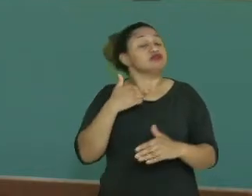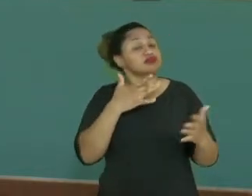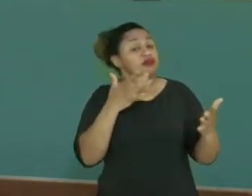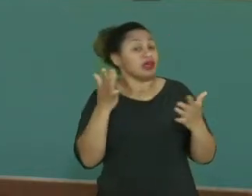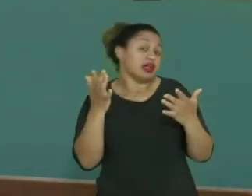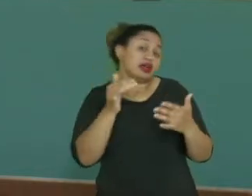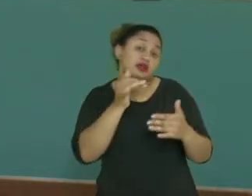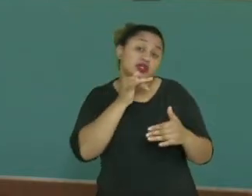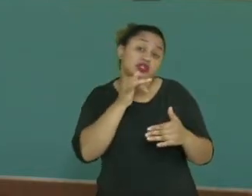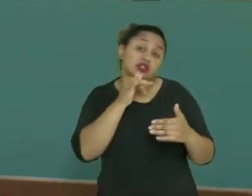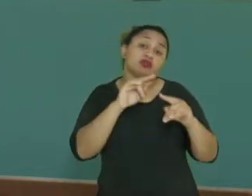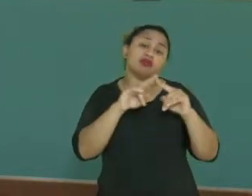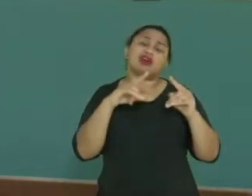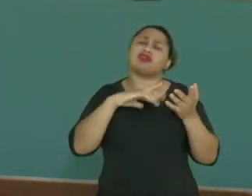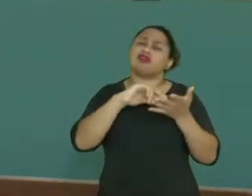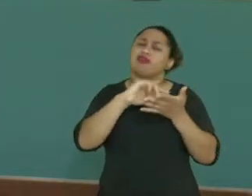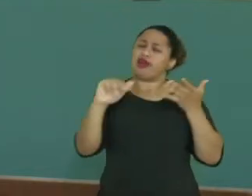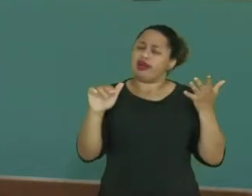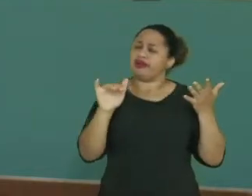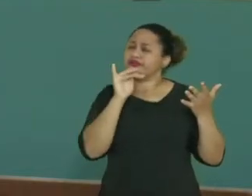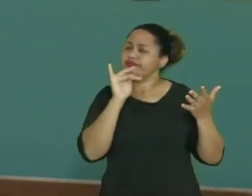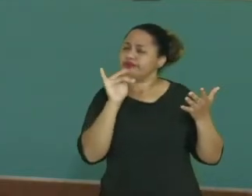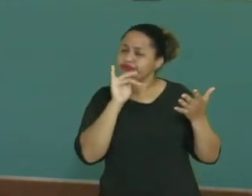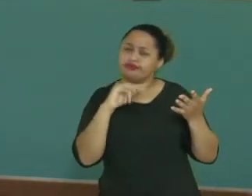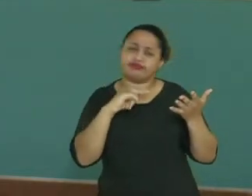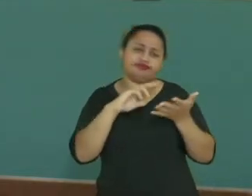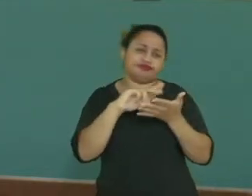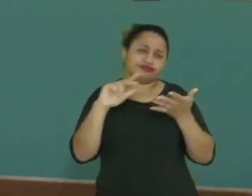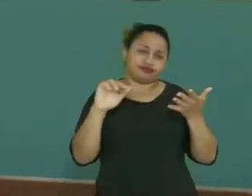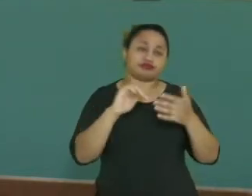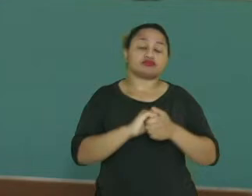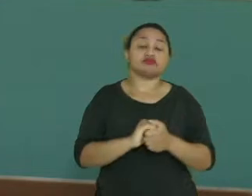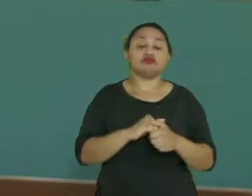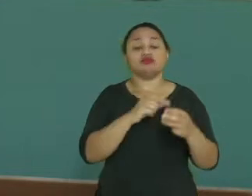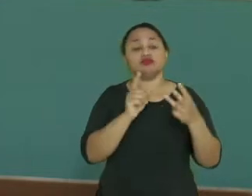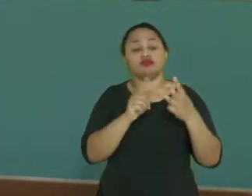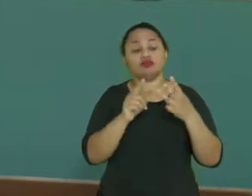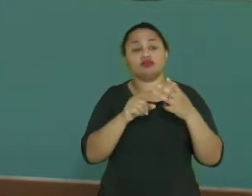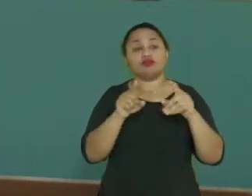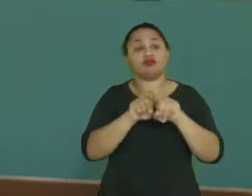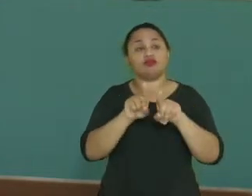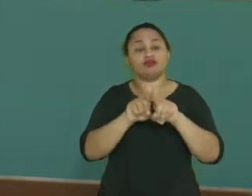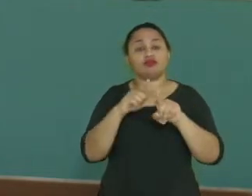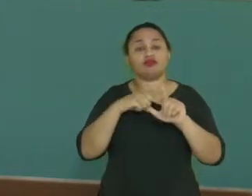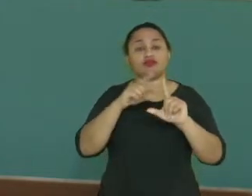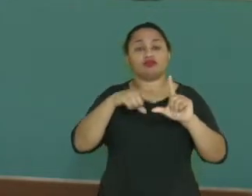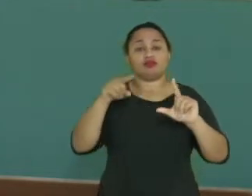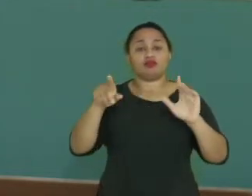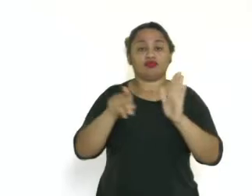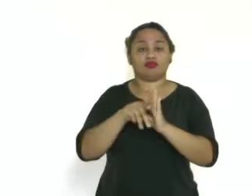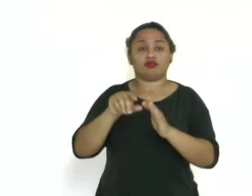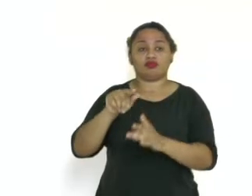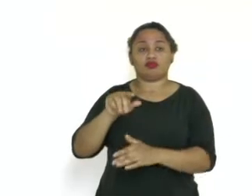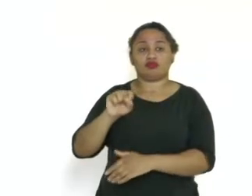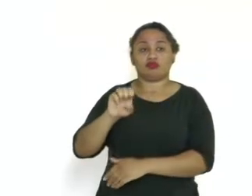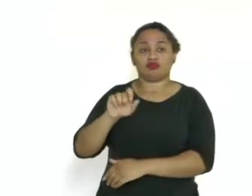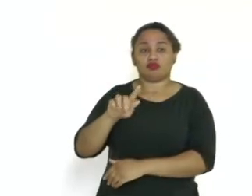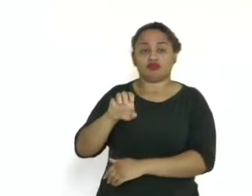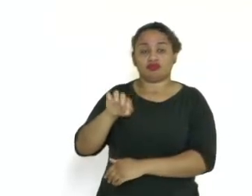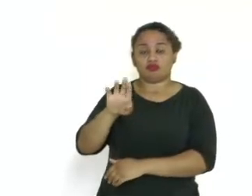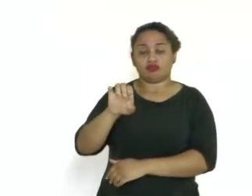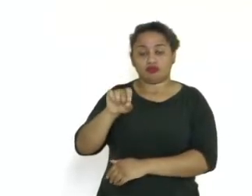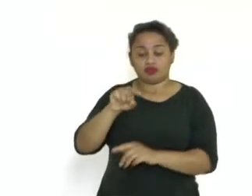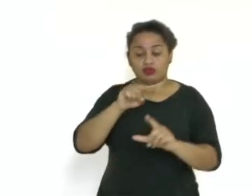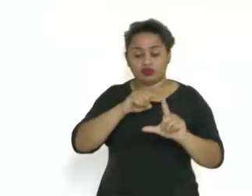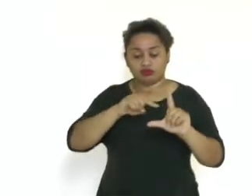um exemplo, mas tem vários, tá bom? Então, tá jóia. E também temos o gráfico de segmentos, olha só, utilizado para representar